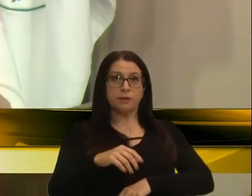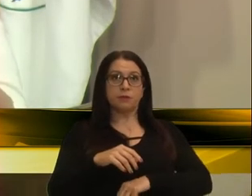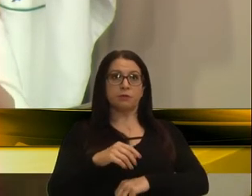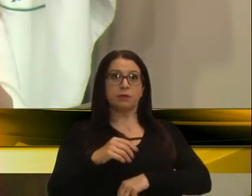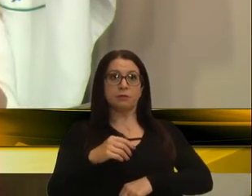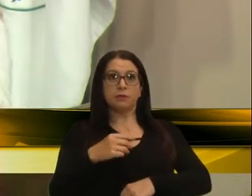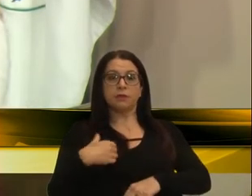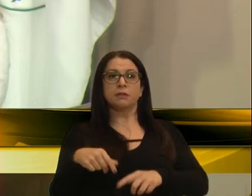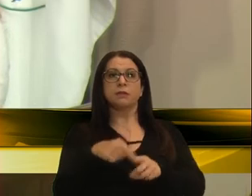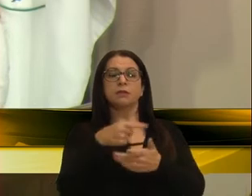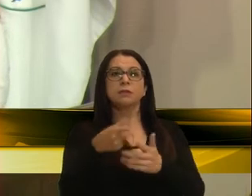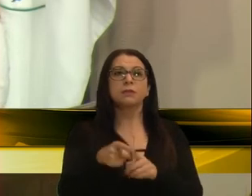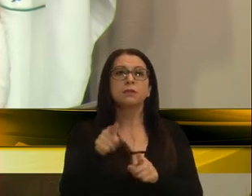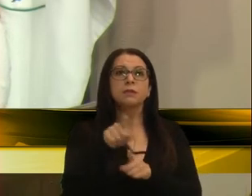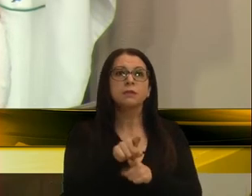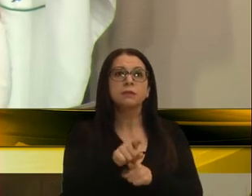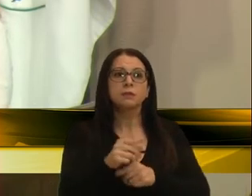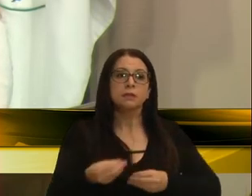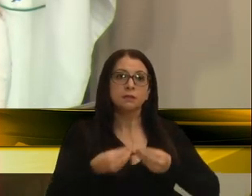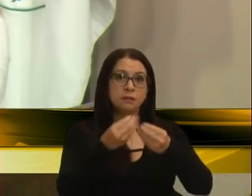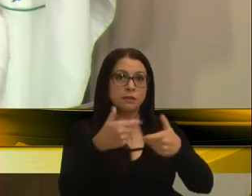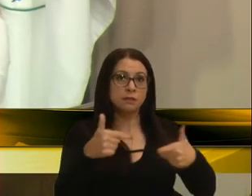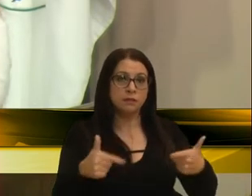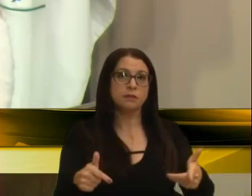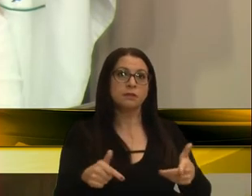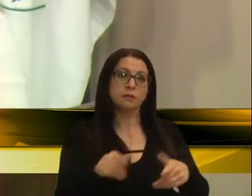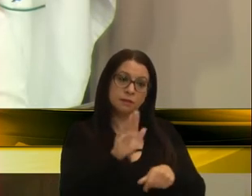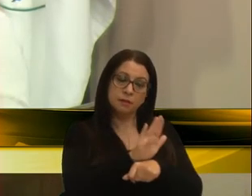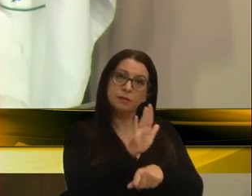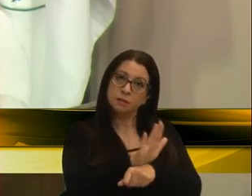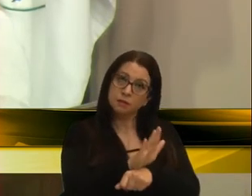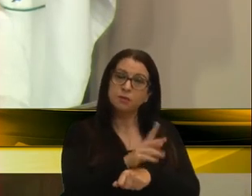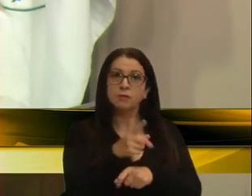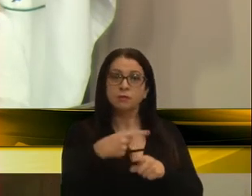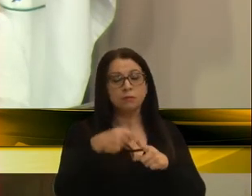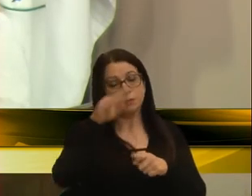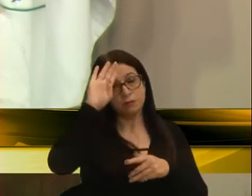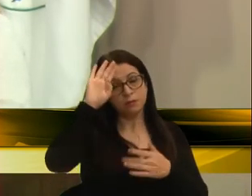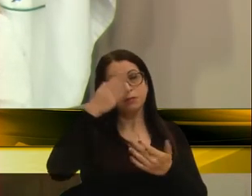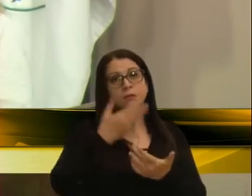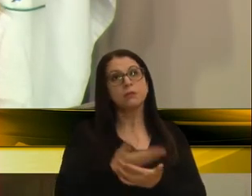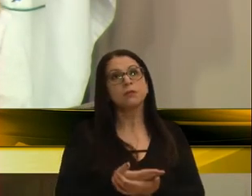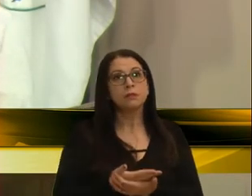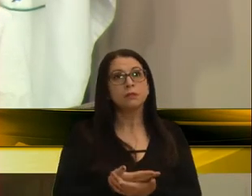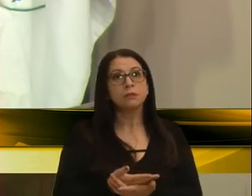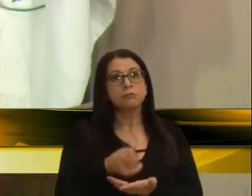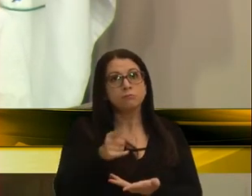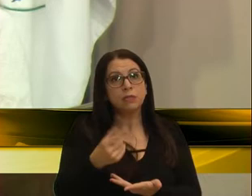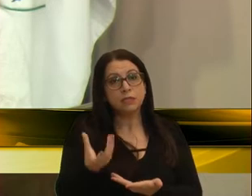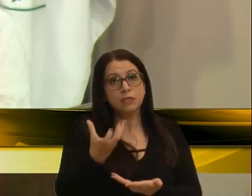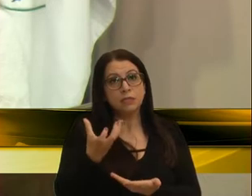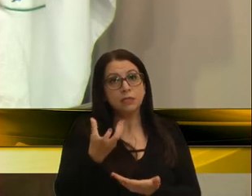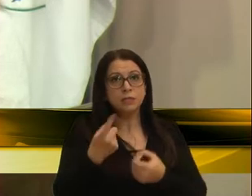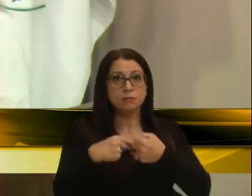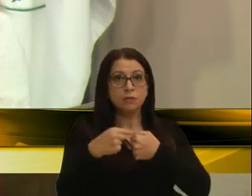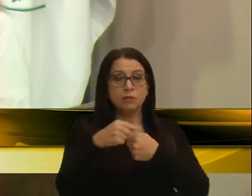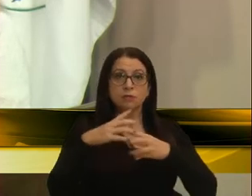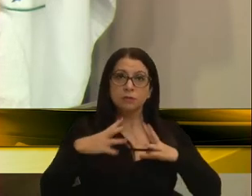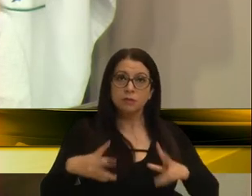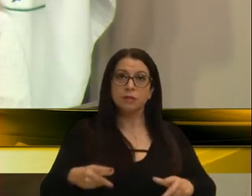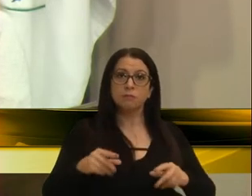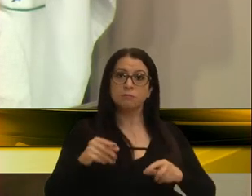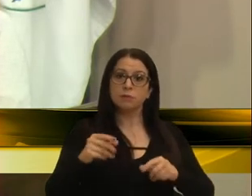a prefeitura oferece um serviço e contribui, porque eu acredito que ela queira uma cidade limpa, segura